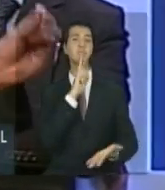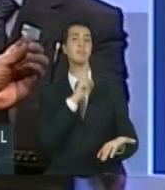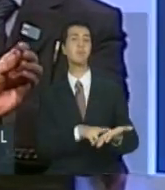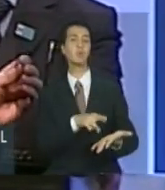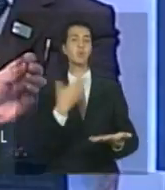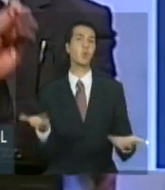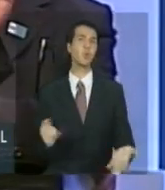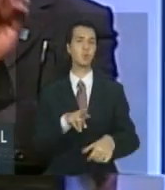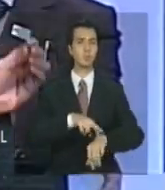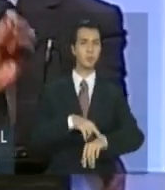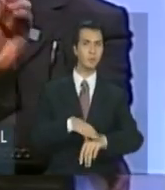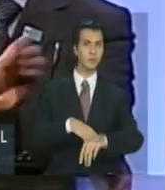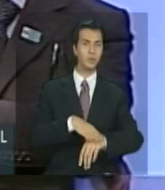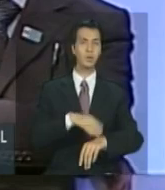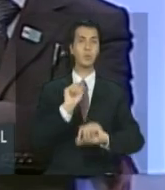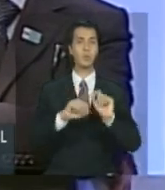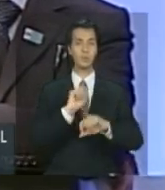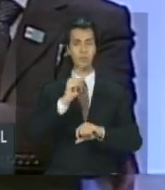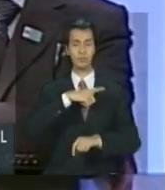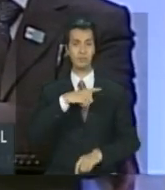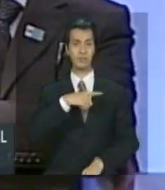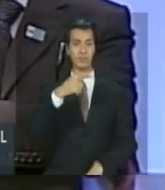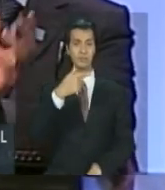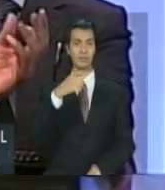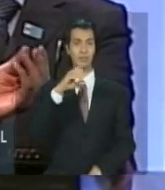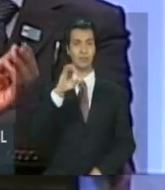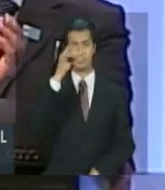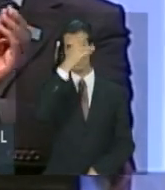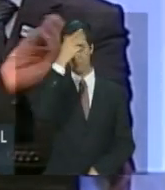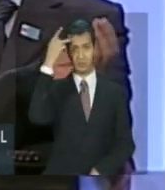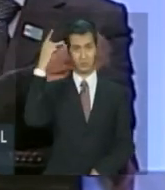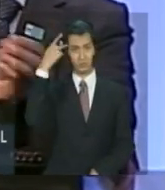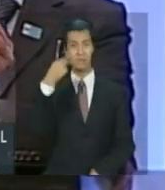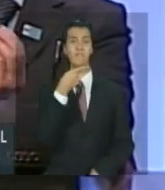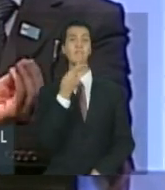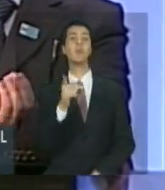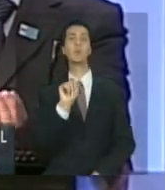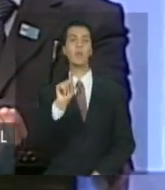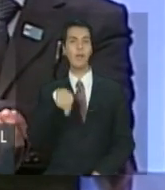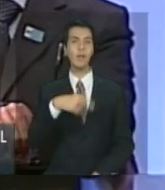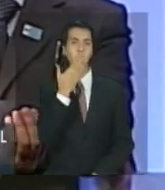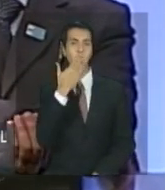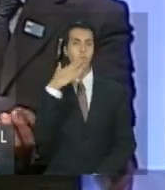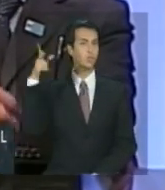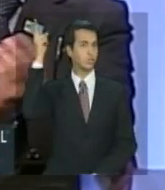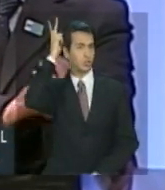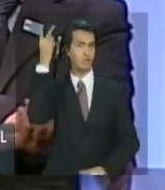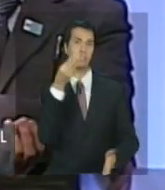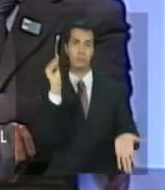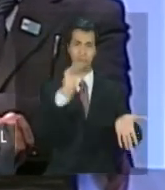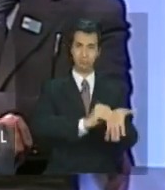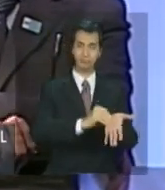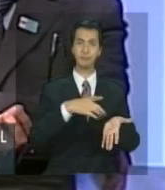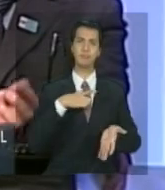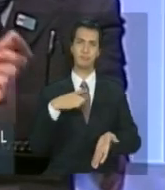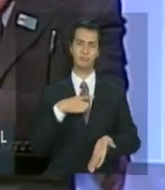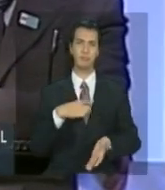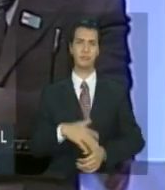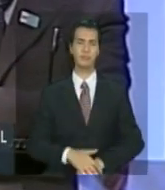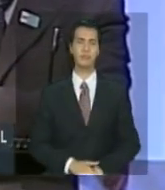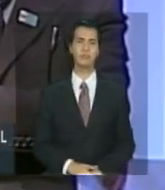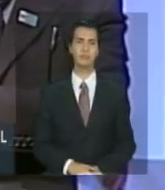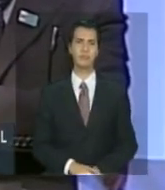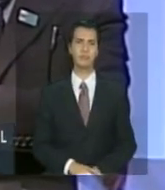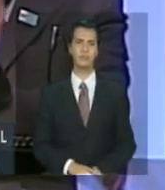que se classificaram como da raça indígena. Então, isso mostra toda a diversidade que a gente tem numa empresa como Atento, né? Isso